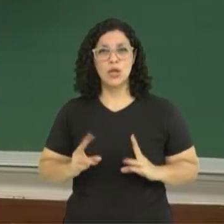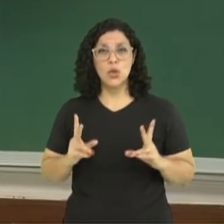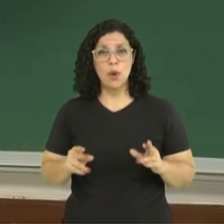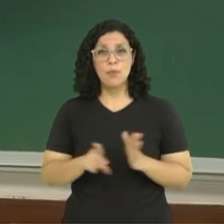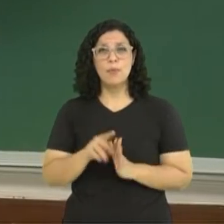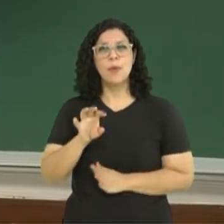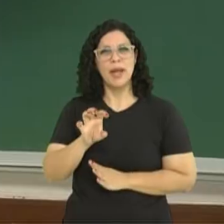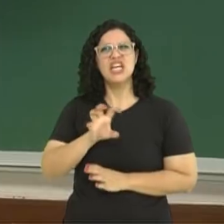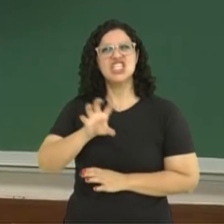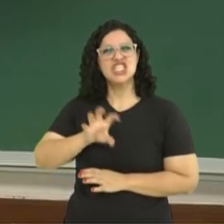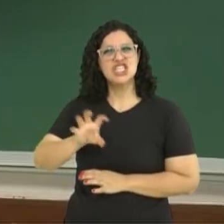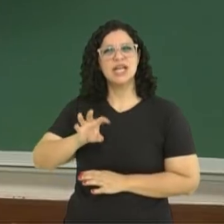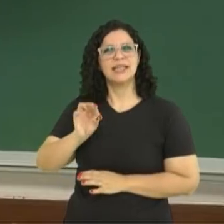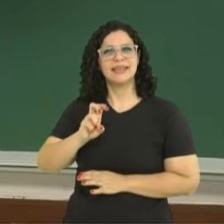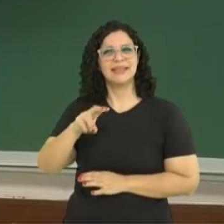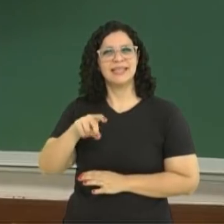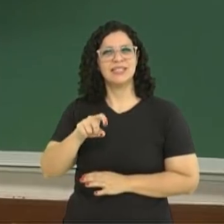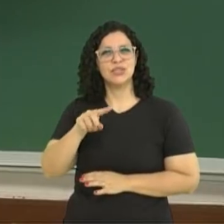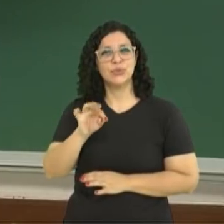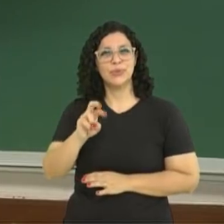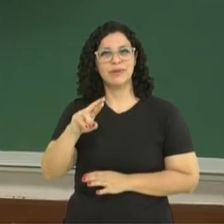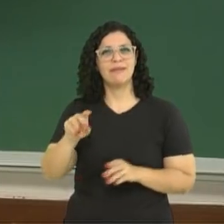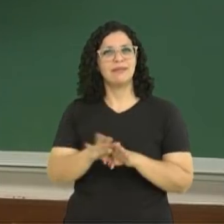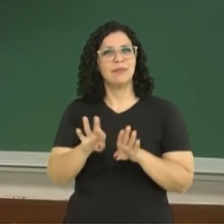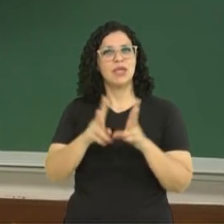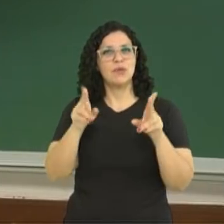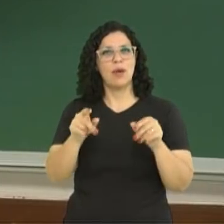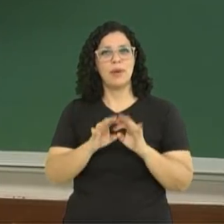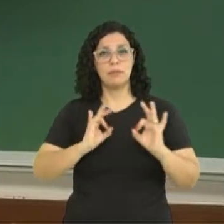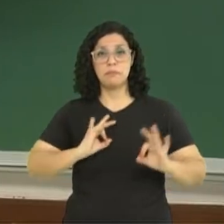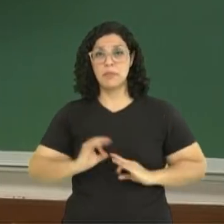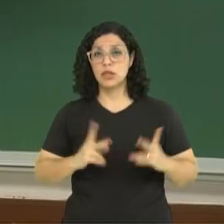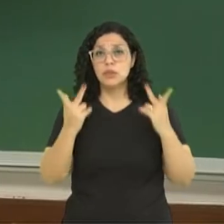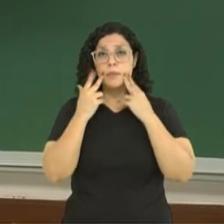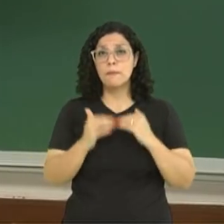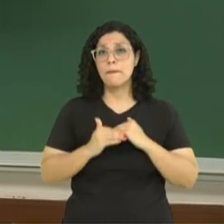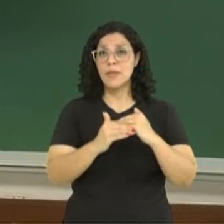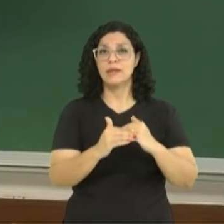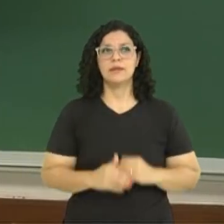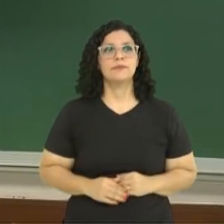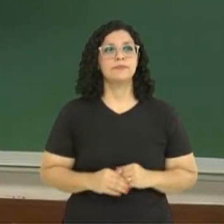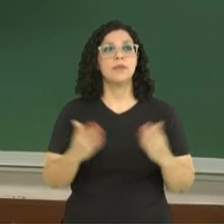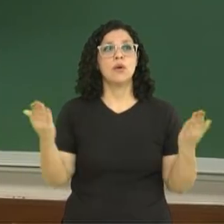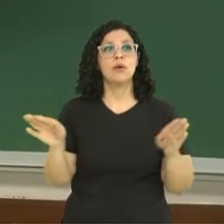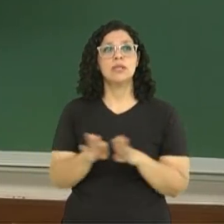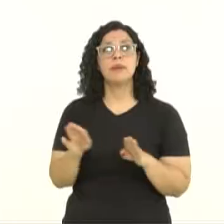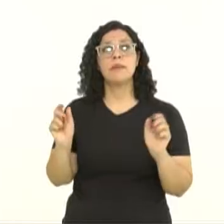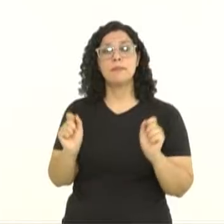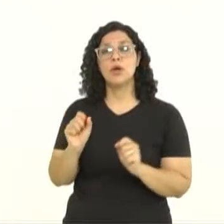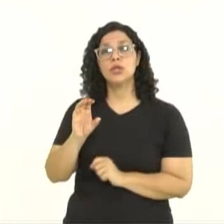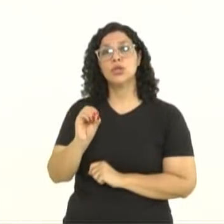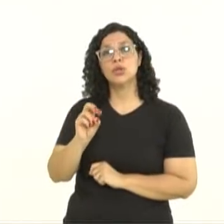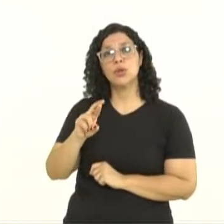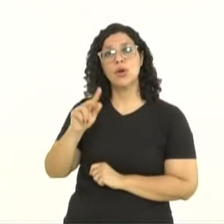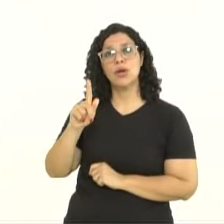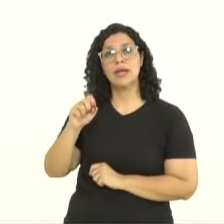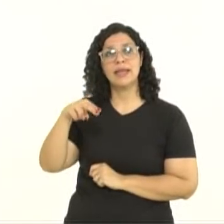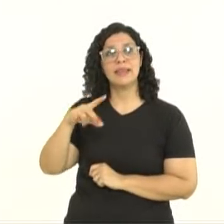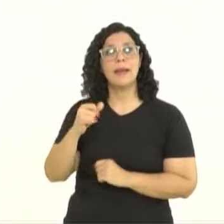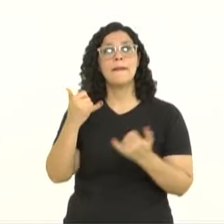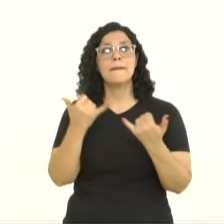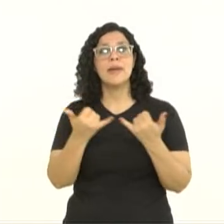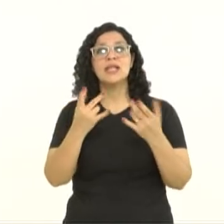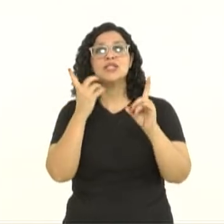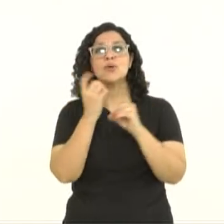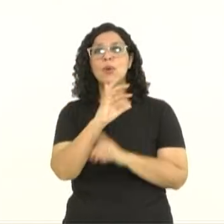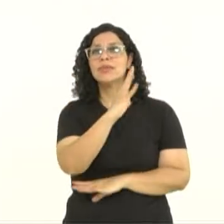uma textura. Então ela é uma repetição de um padrão normal, ok? Mas ela pode ser orgânica. O que é orgânica? Orgânica é aquilo que a gente